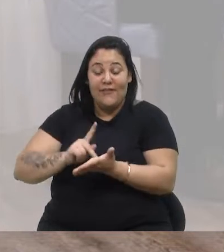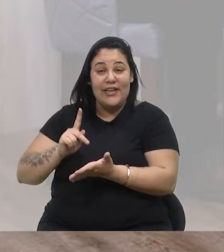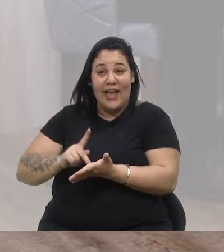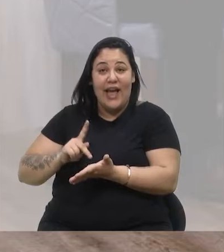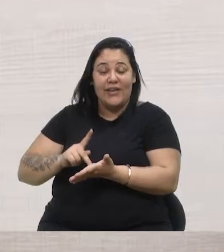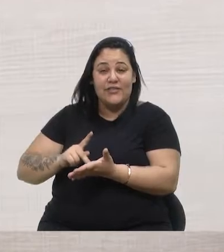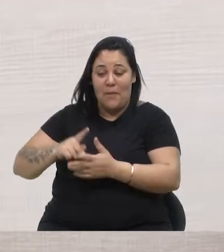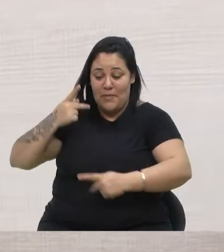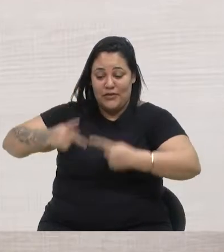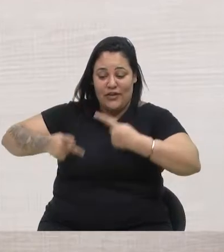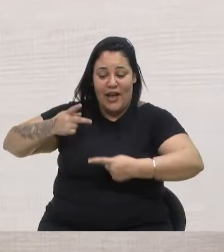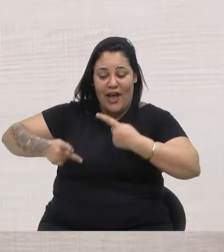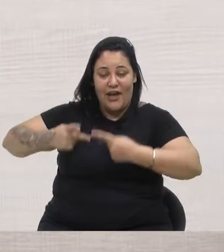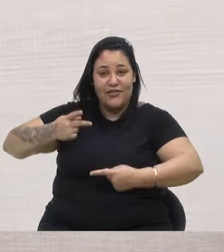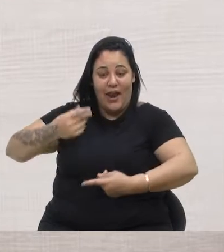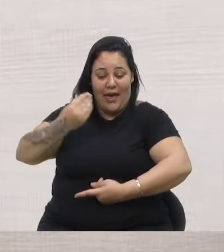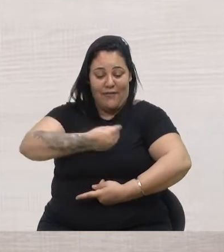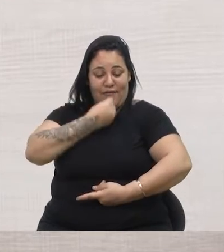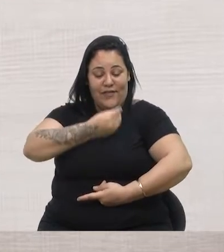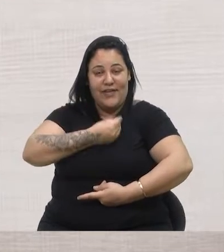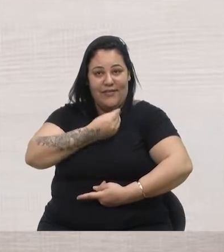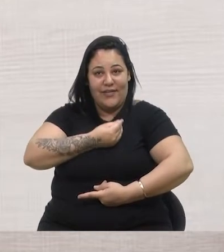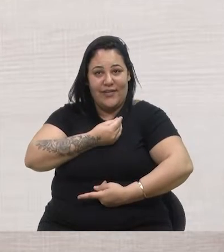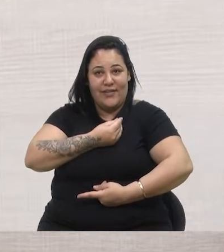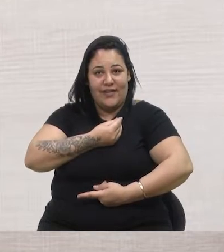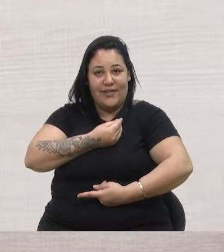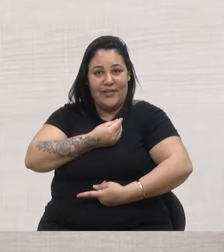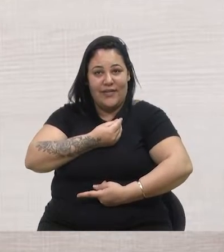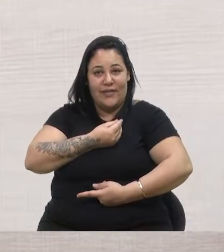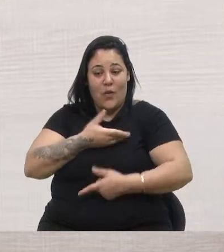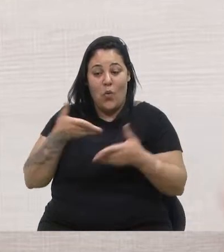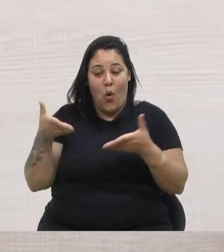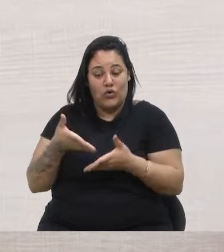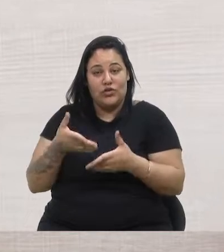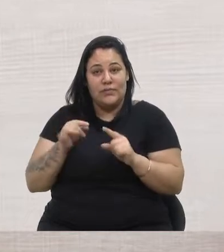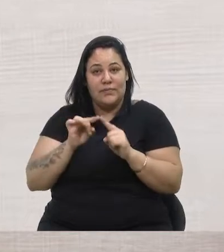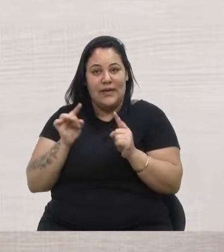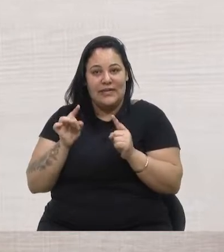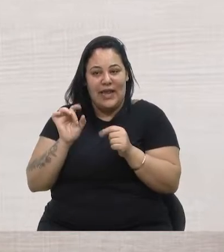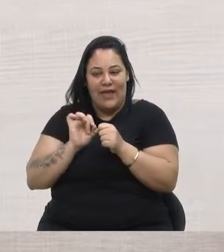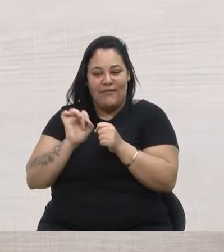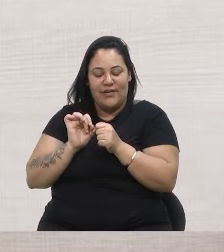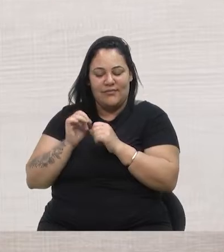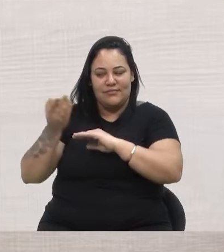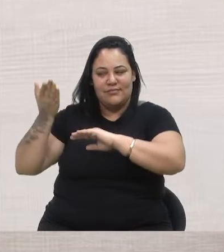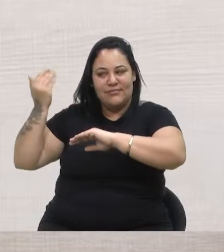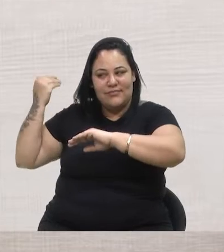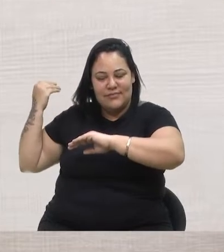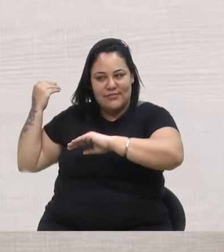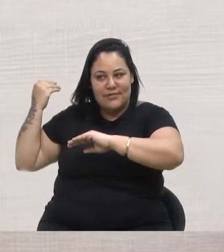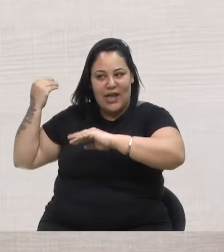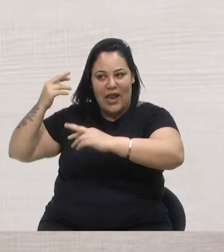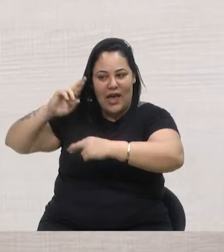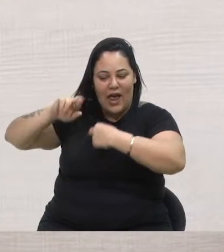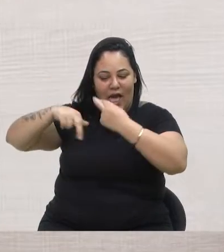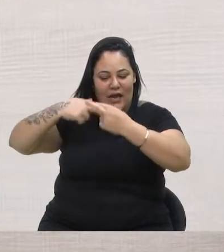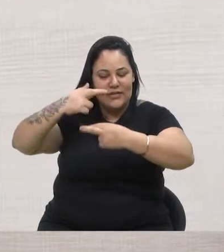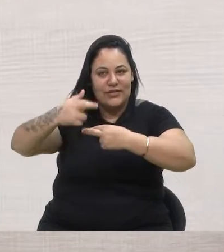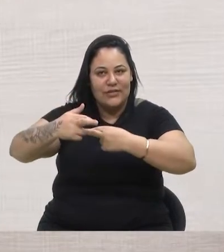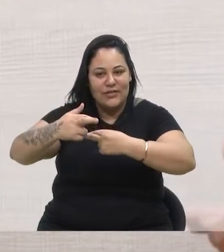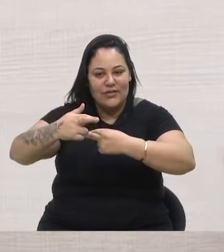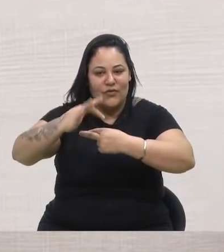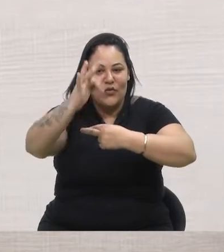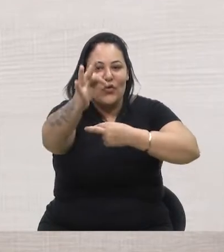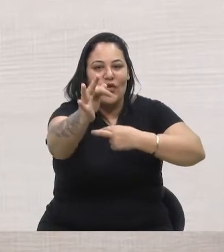ela, curioso, na verdade, ela vive no presente, e quando ela vai no passado, ela faz essa referência do presente, que o presente é o futuro de quem está no